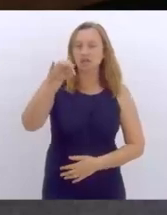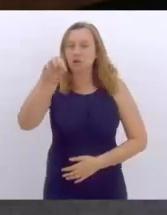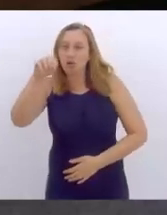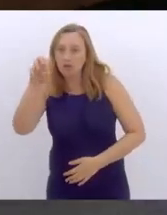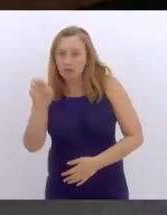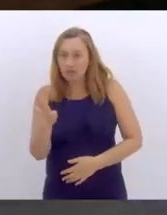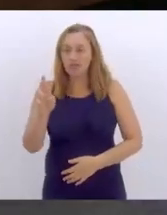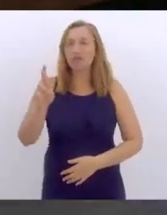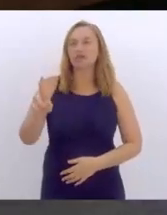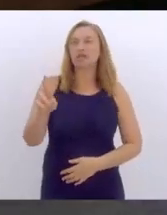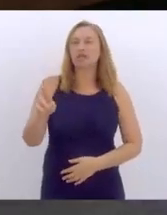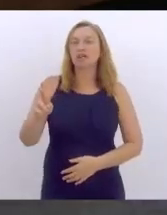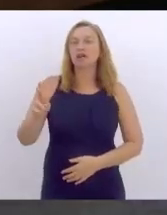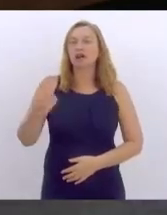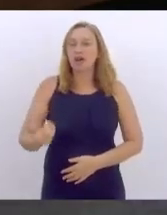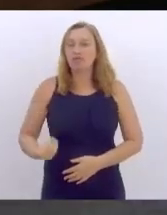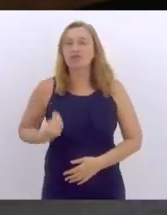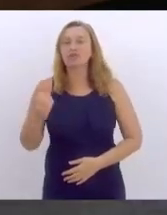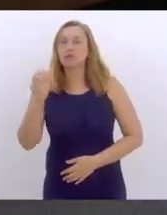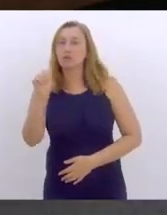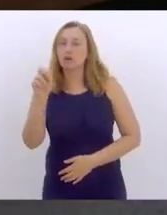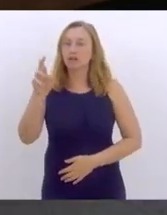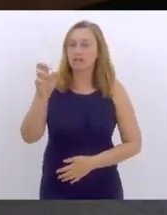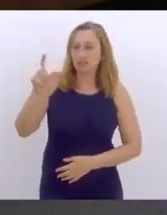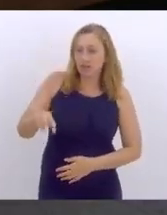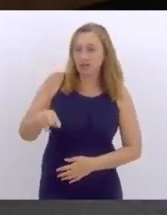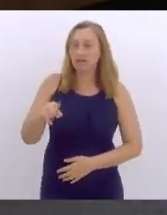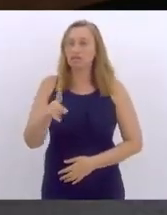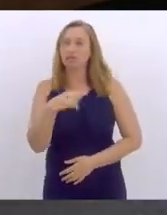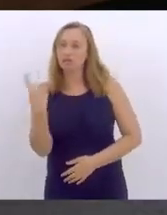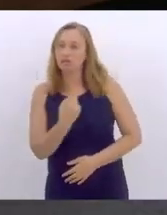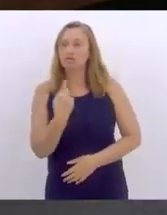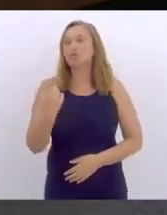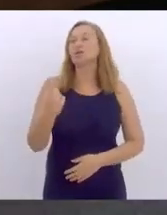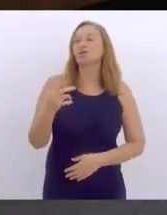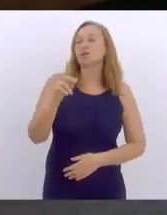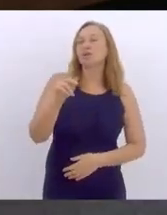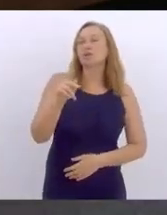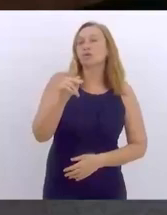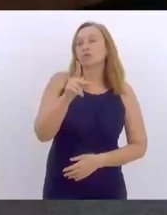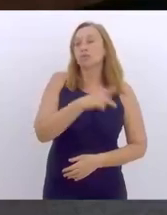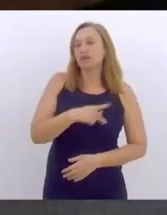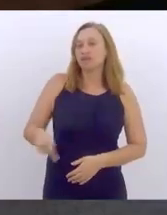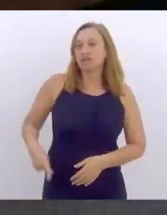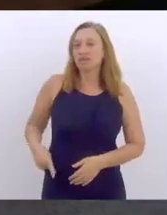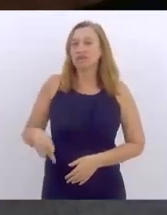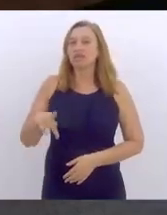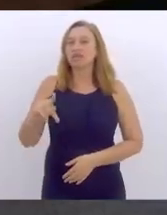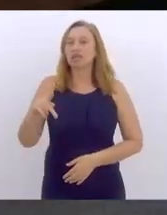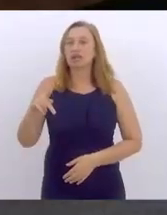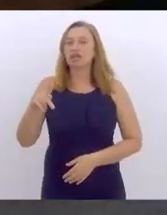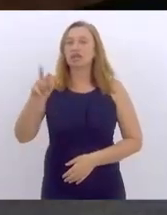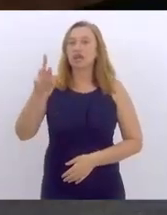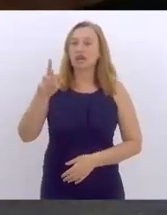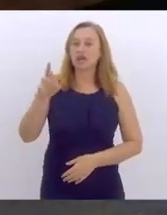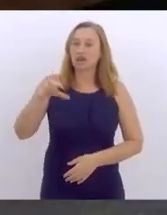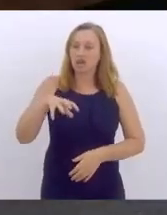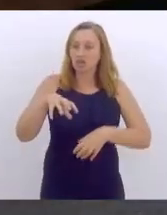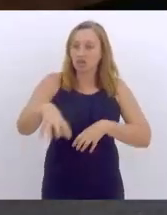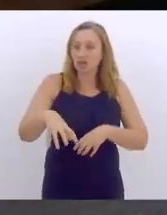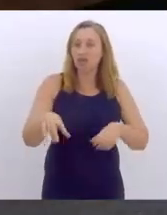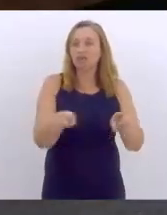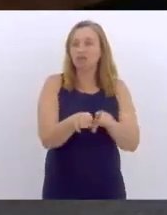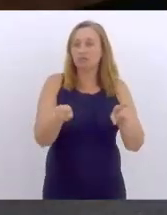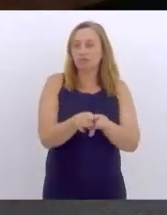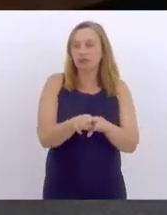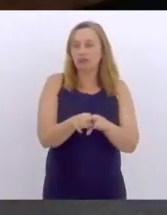lá dentro a presença do André, que é o nosso presidente regional, do Cláudio, nosso presidente nacional, com a presença da OAB,